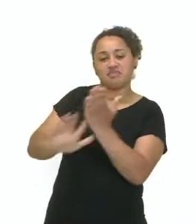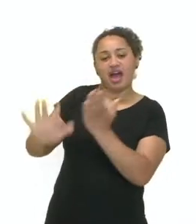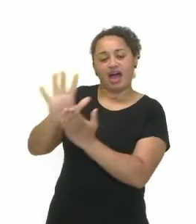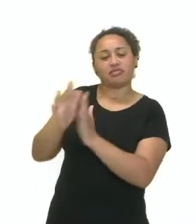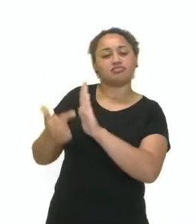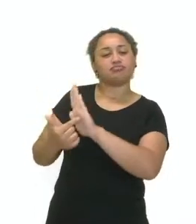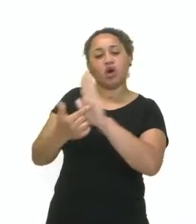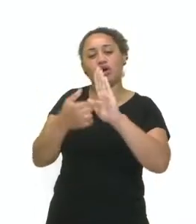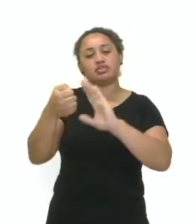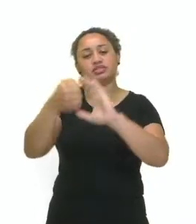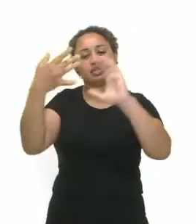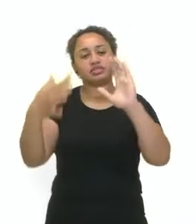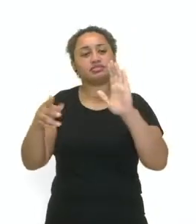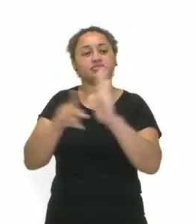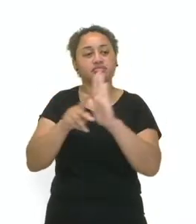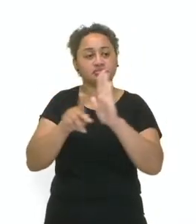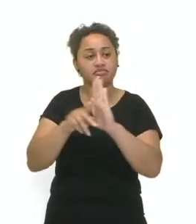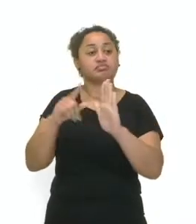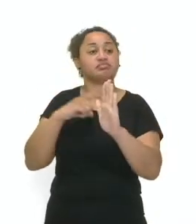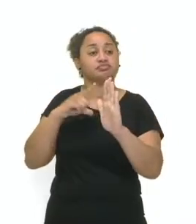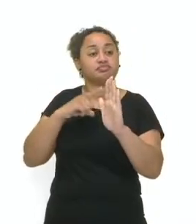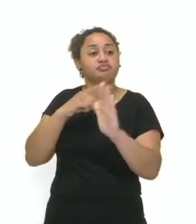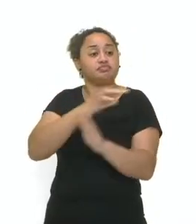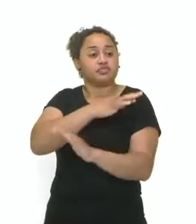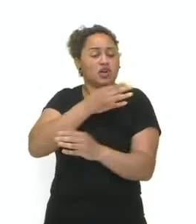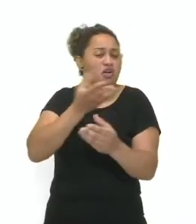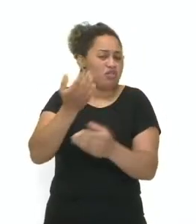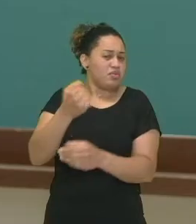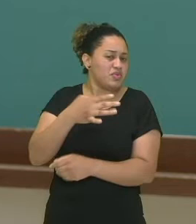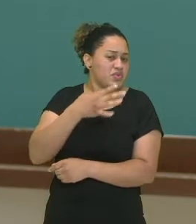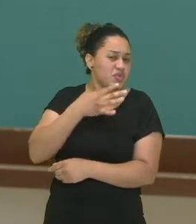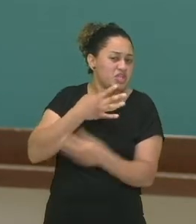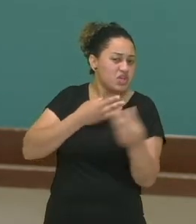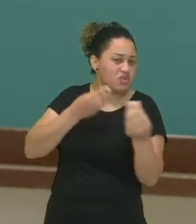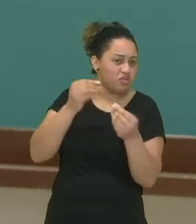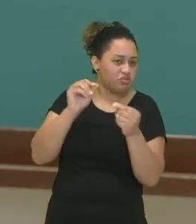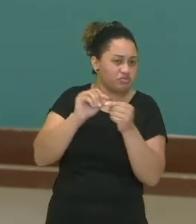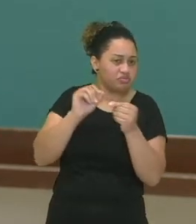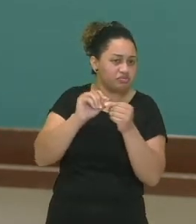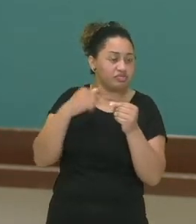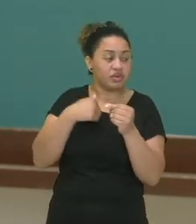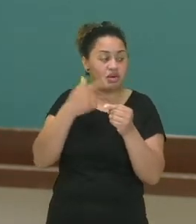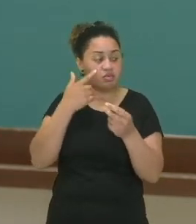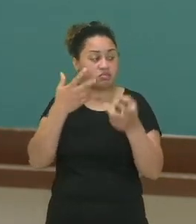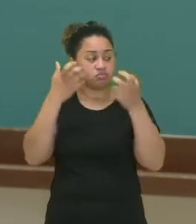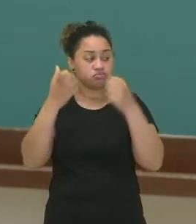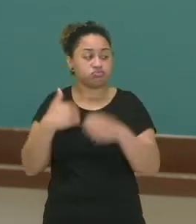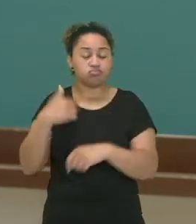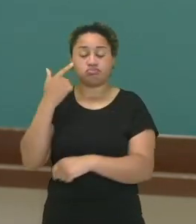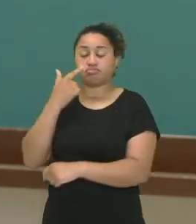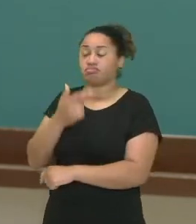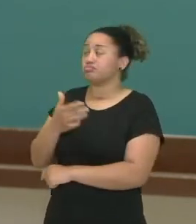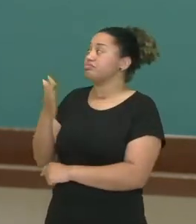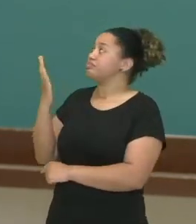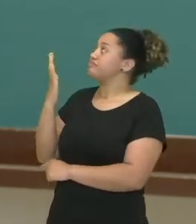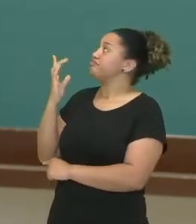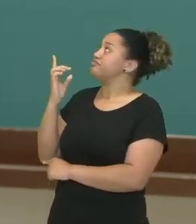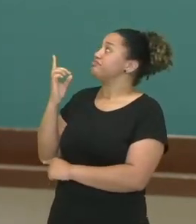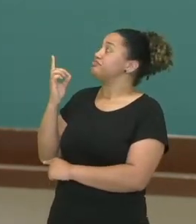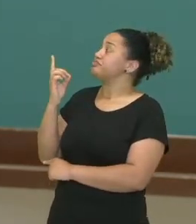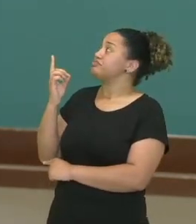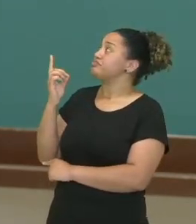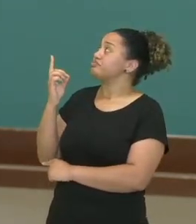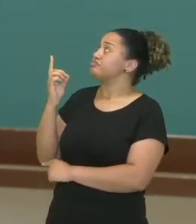que utilizam a técnica da xilogravura. Vamos conhecer essa técnica? E ali do ladinho a nossa ilustração já está representando